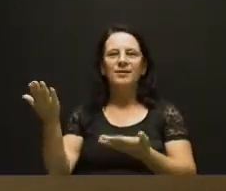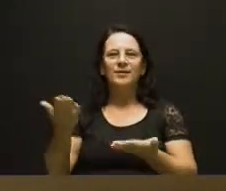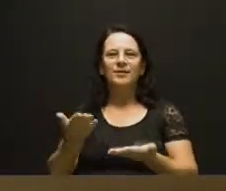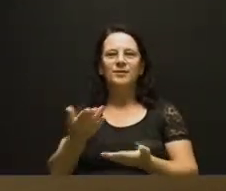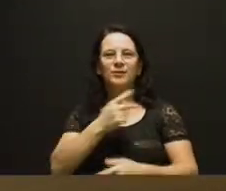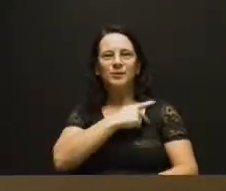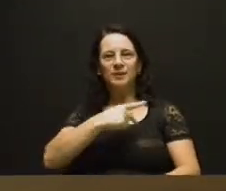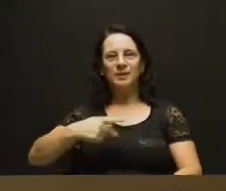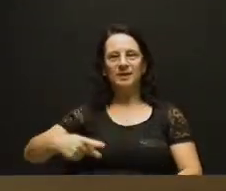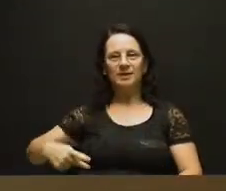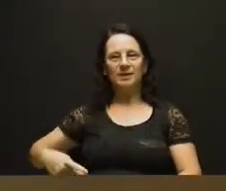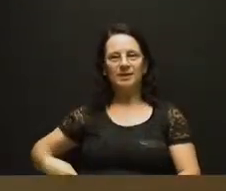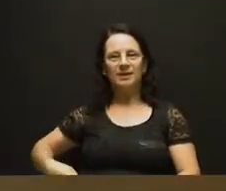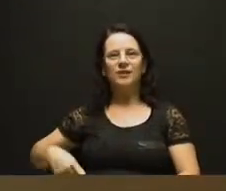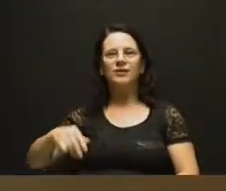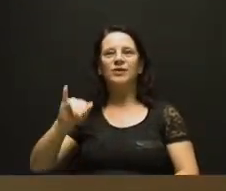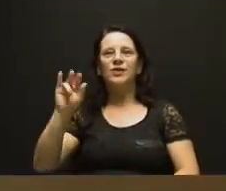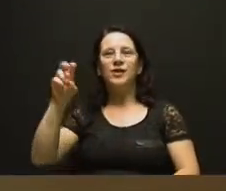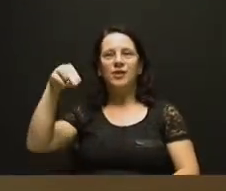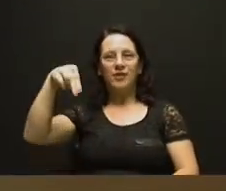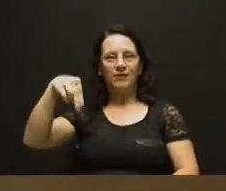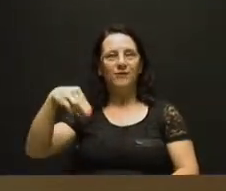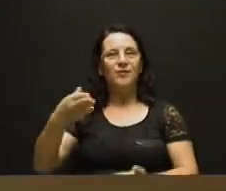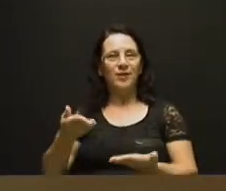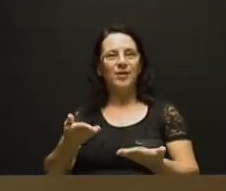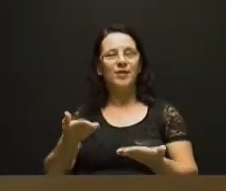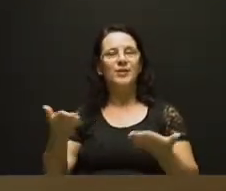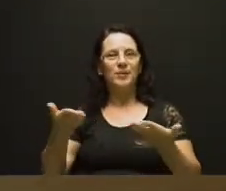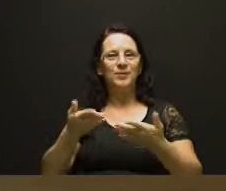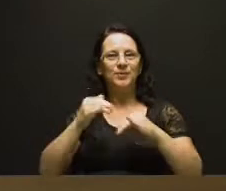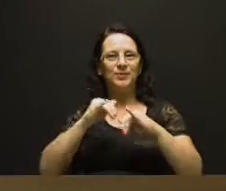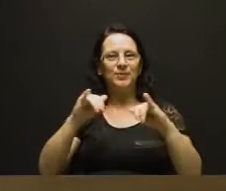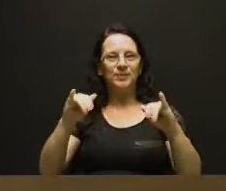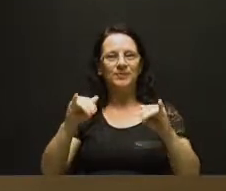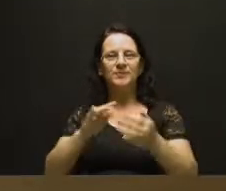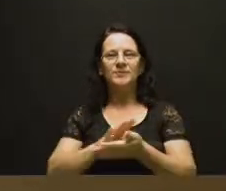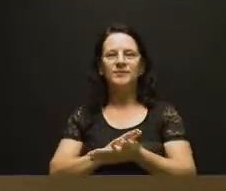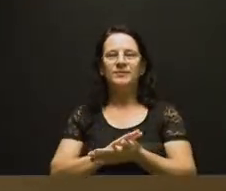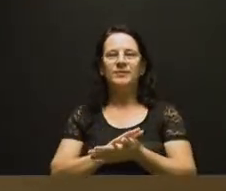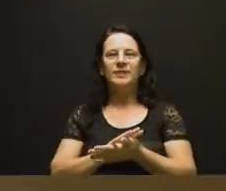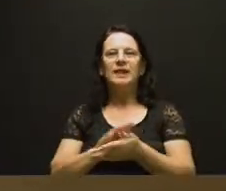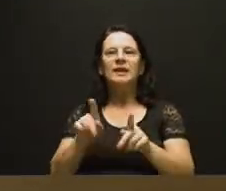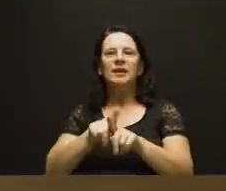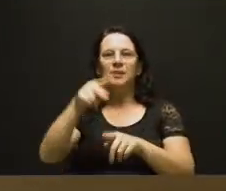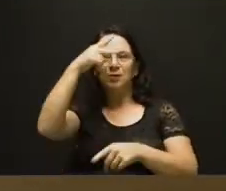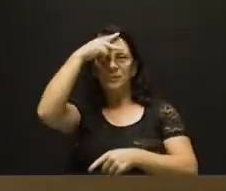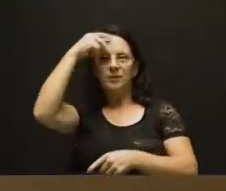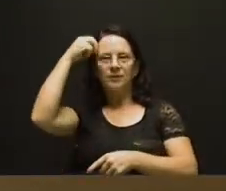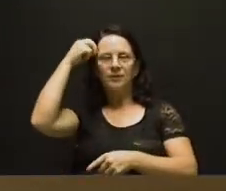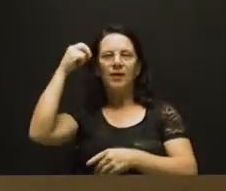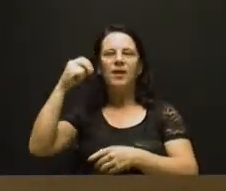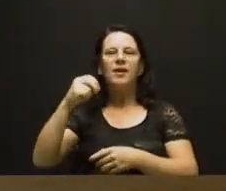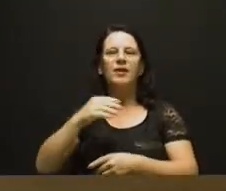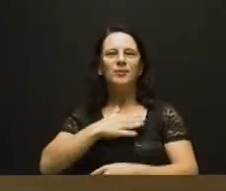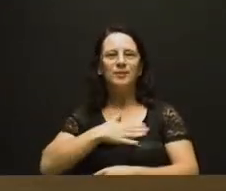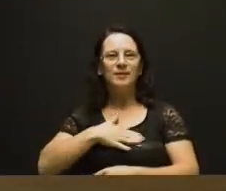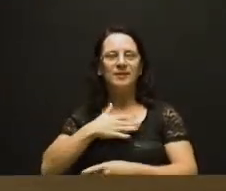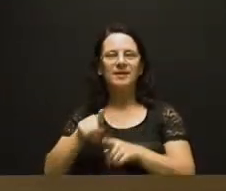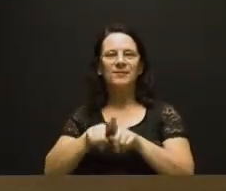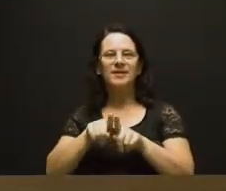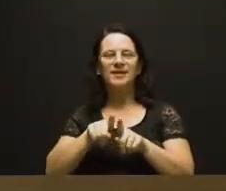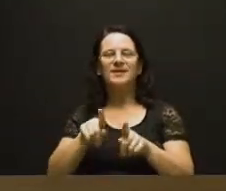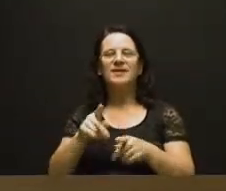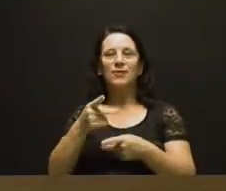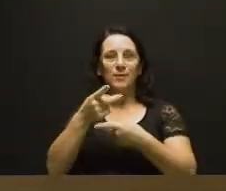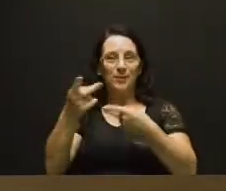da wan que está liderando essa discussão ao prefeito a todos aqui presente então não vou citar nome que eu posso errar